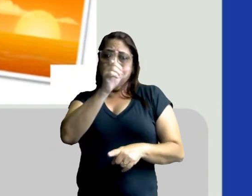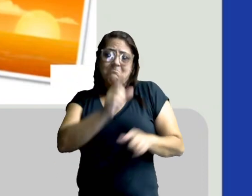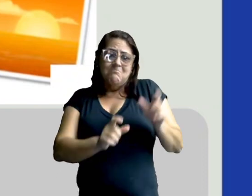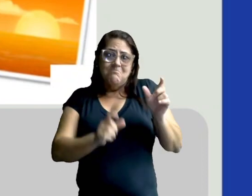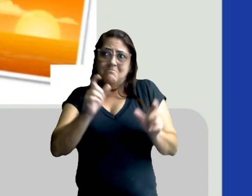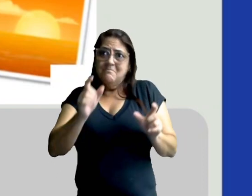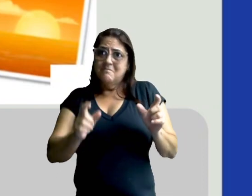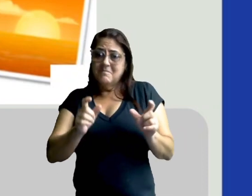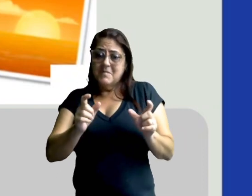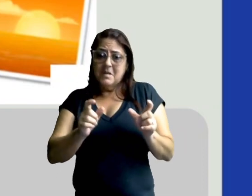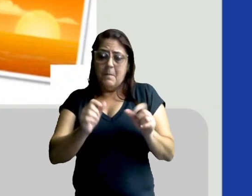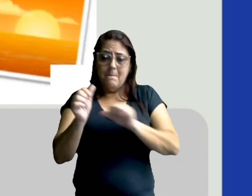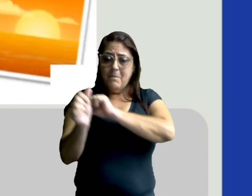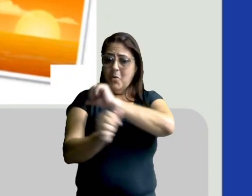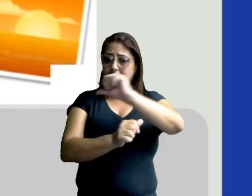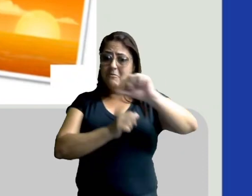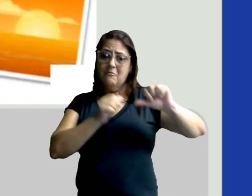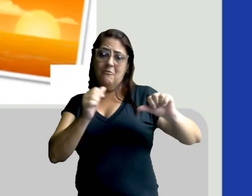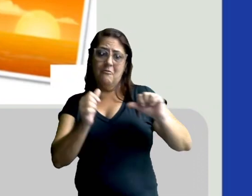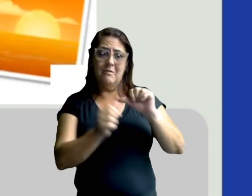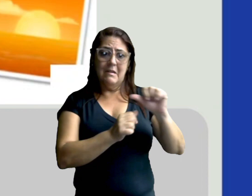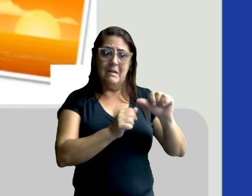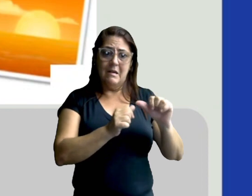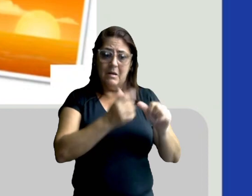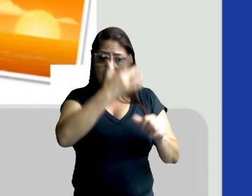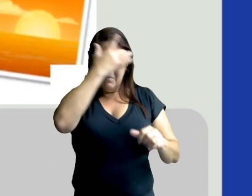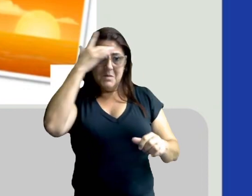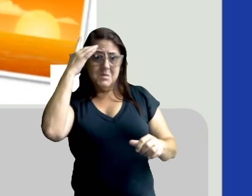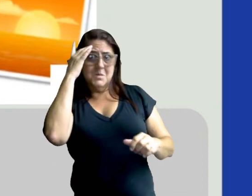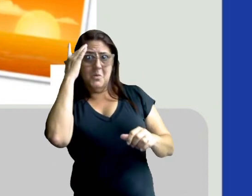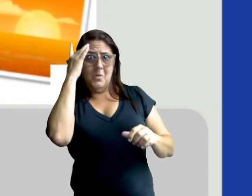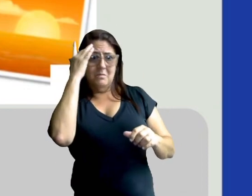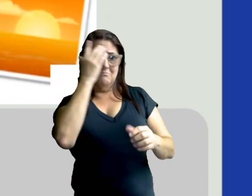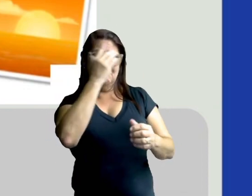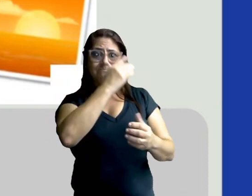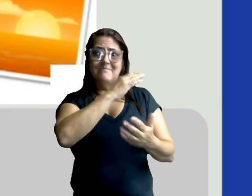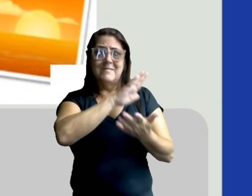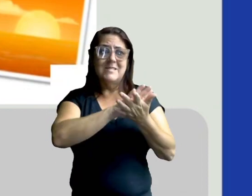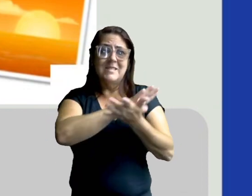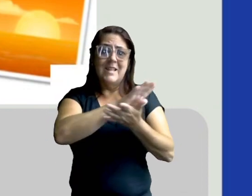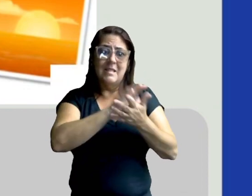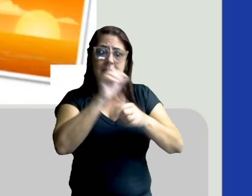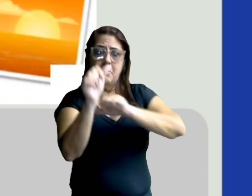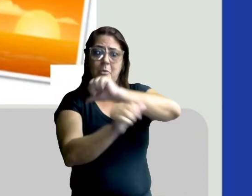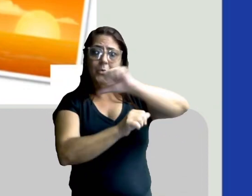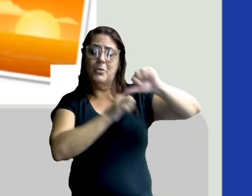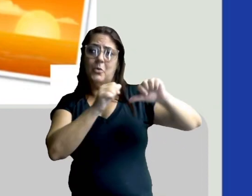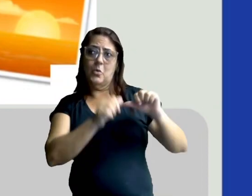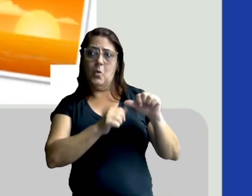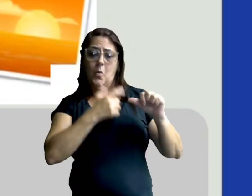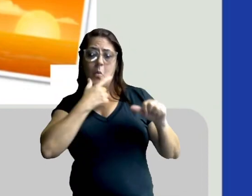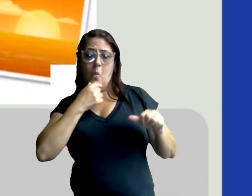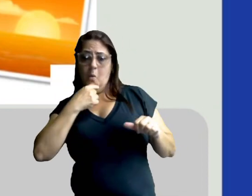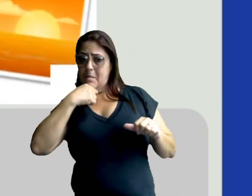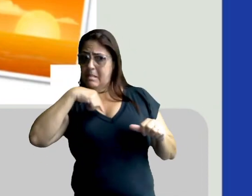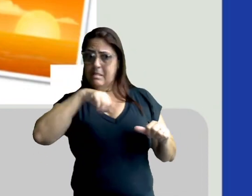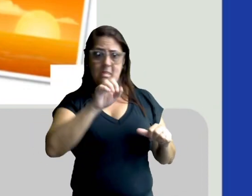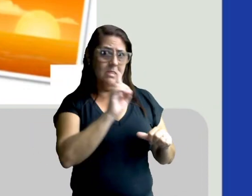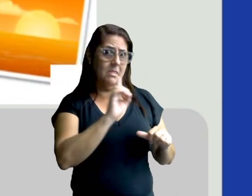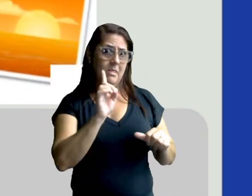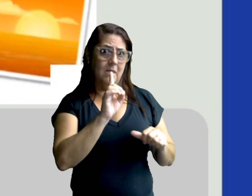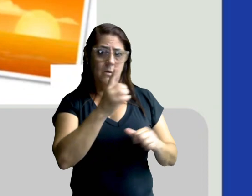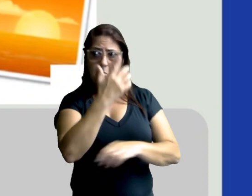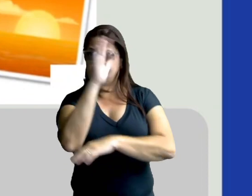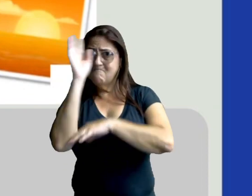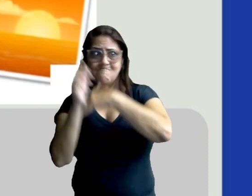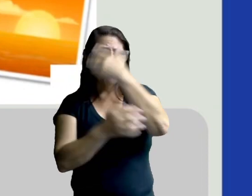é aquela que não se modificou pela ação do homem. Por isso que ela é não humanizada. O homem não foi lá, não